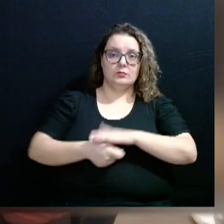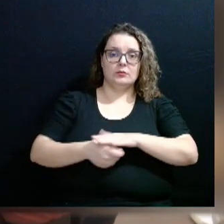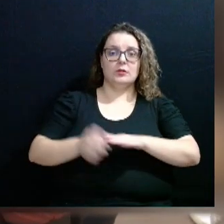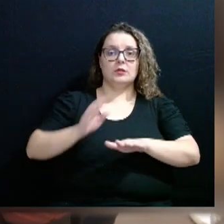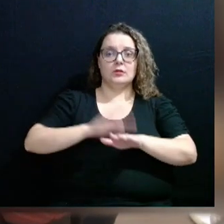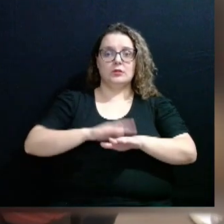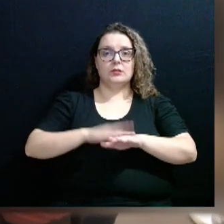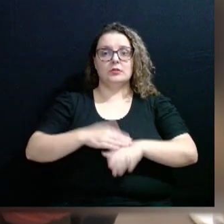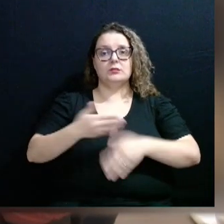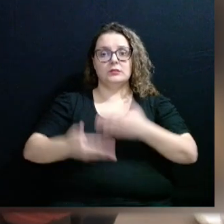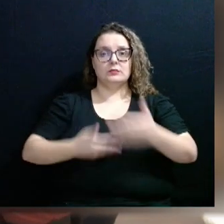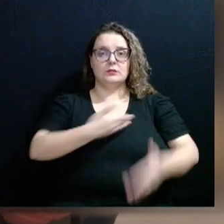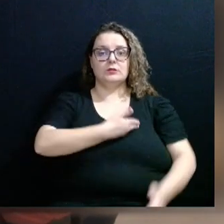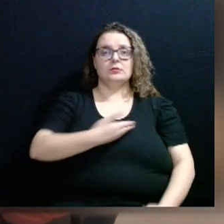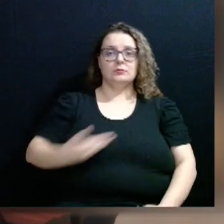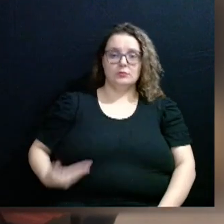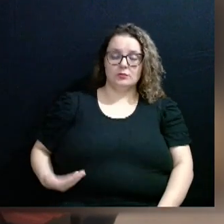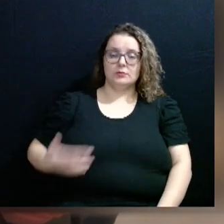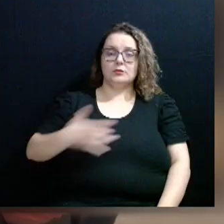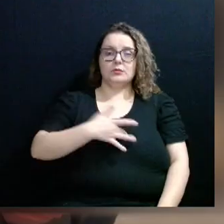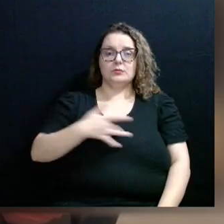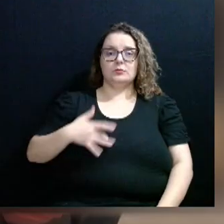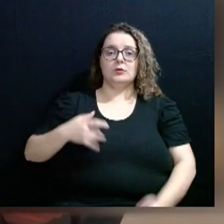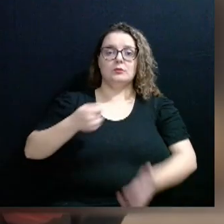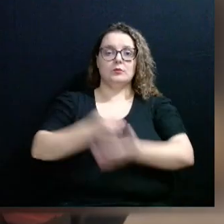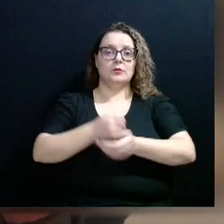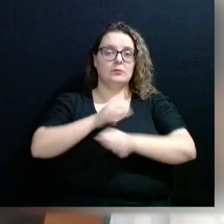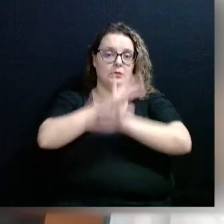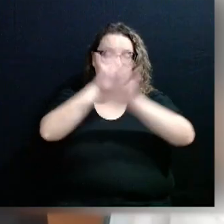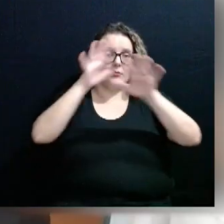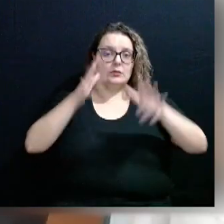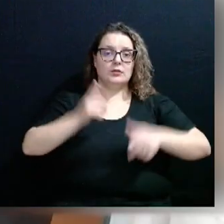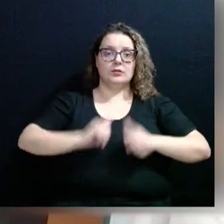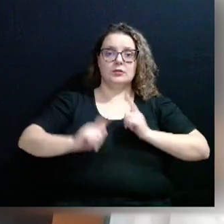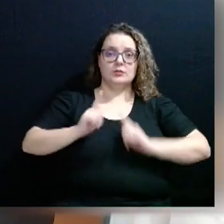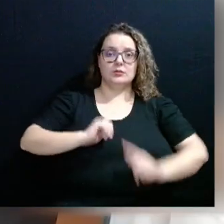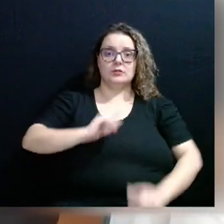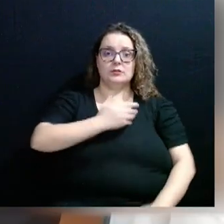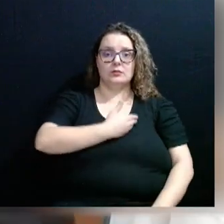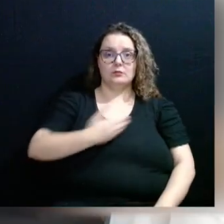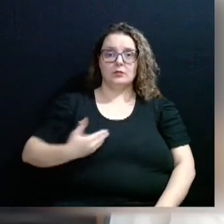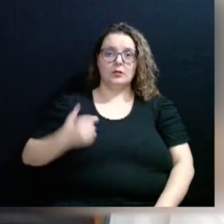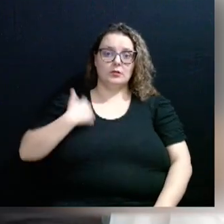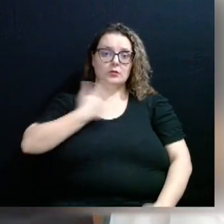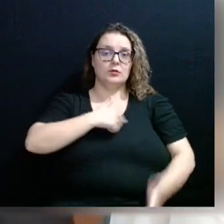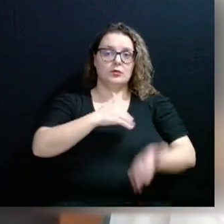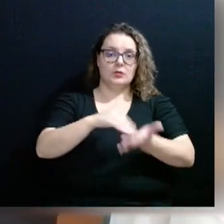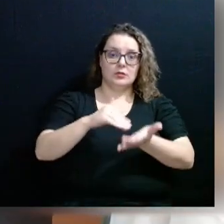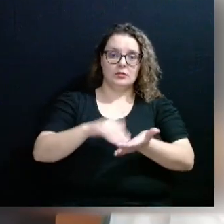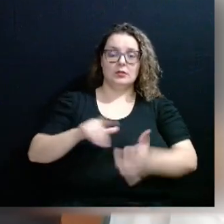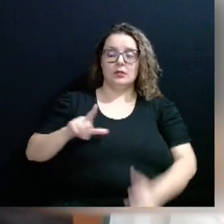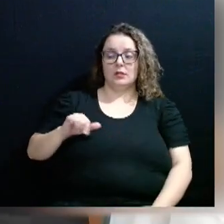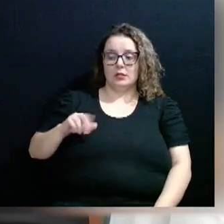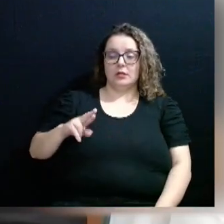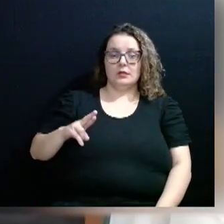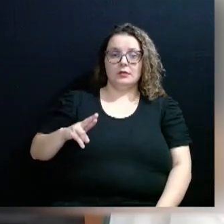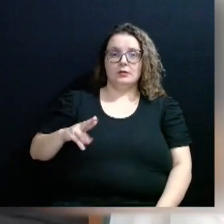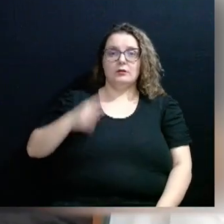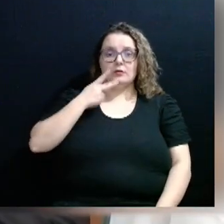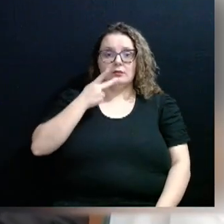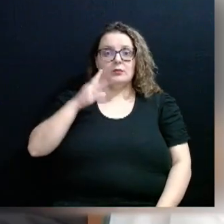saúde, como forma de garantir a transparência da gestão pública. Nosso secretário, Lair Zambon, falou com muita propriedade que isso